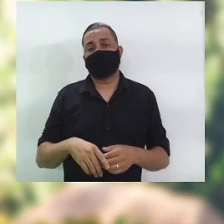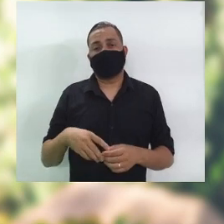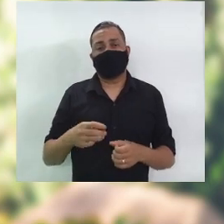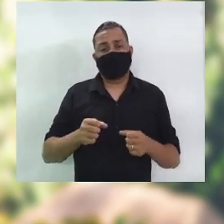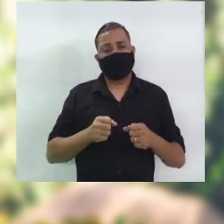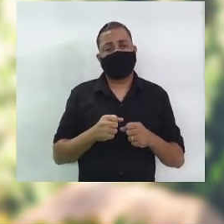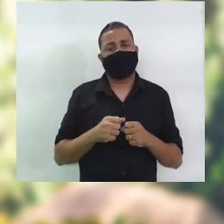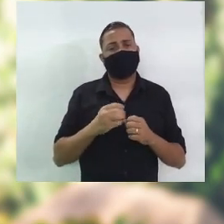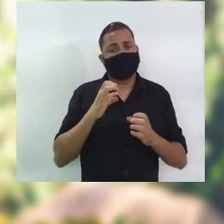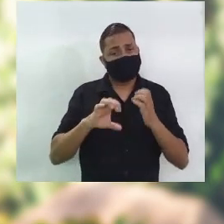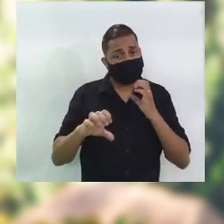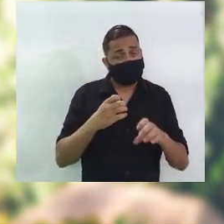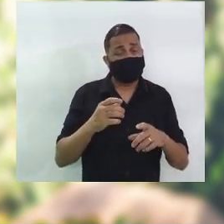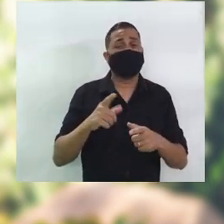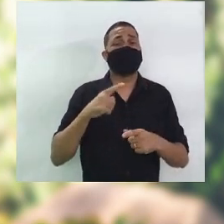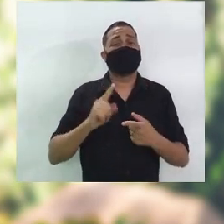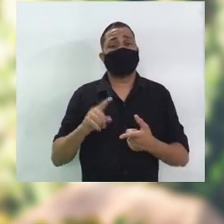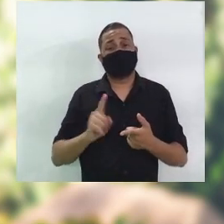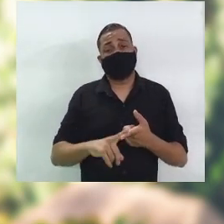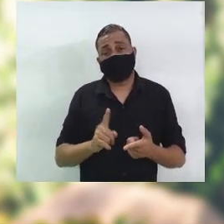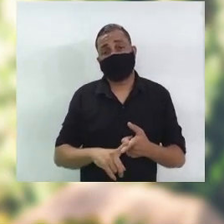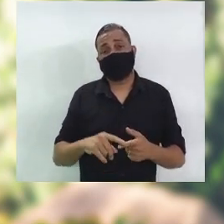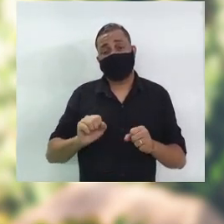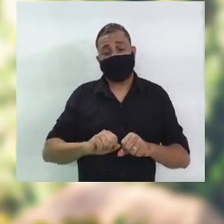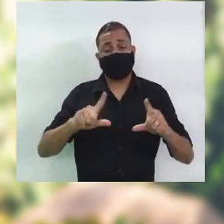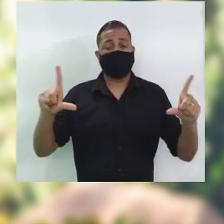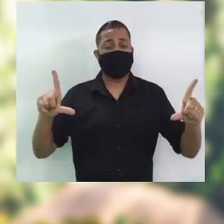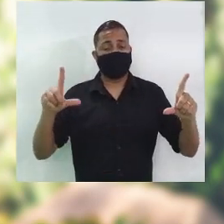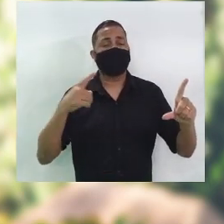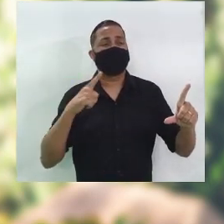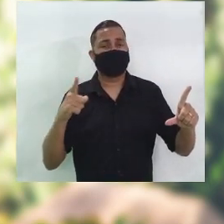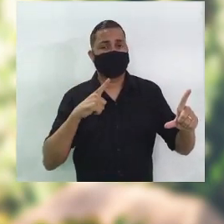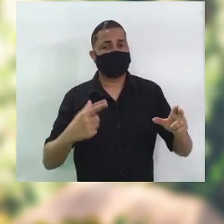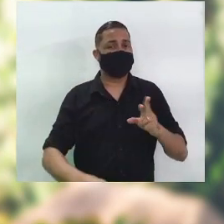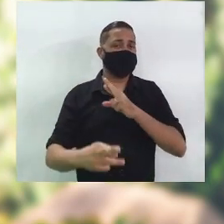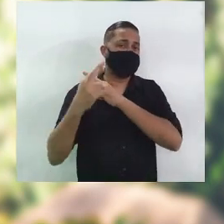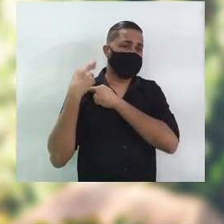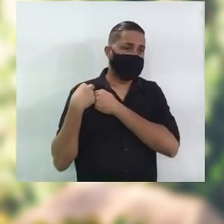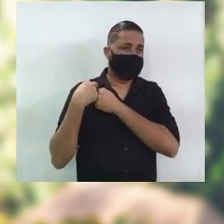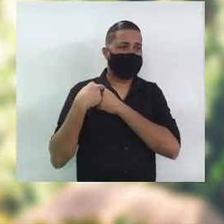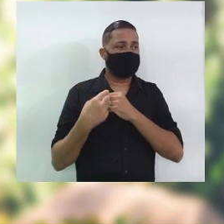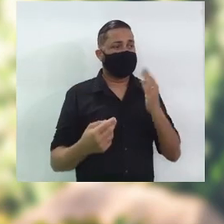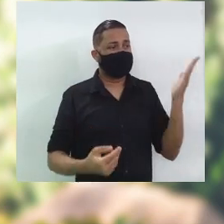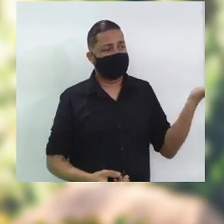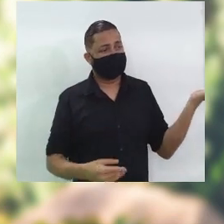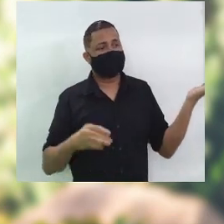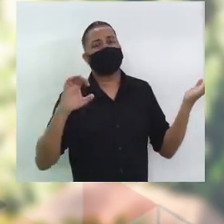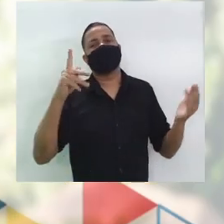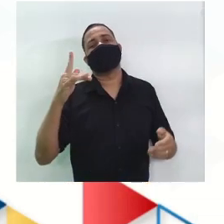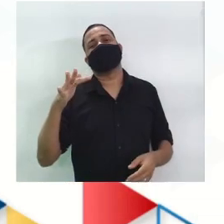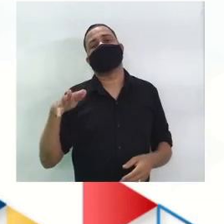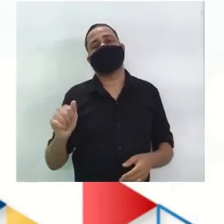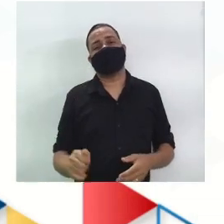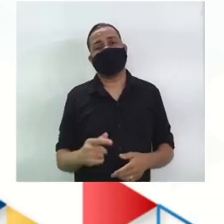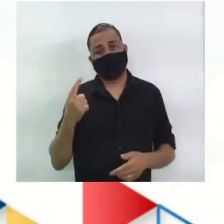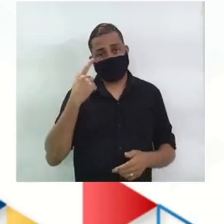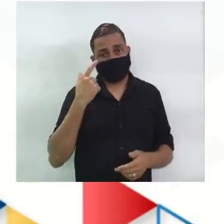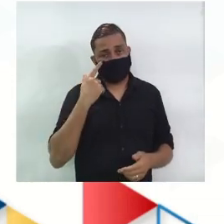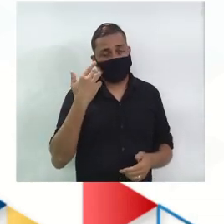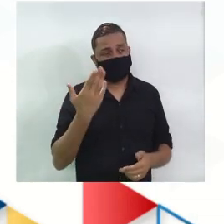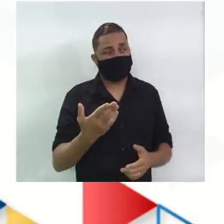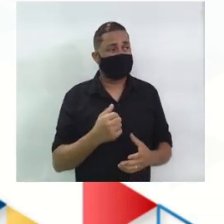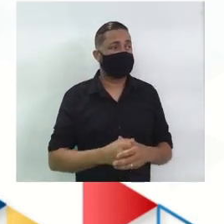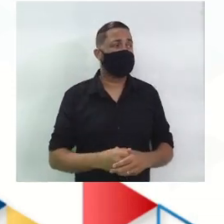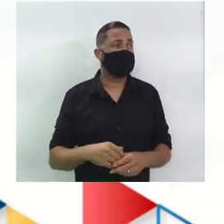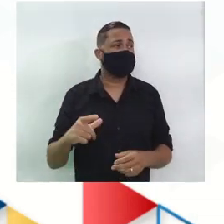tela, trago para vocês uma representação de Krishna. Observem na tela esta